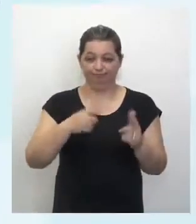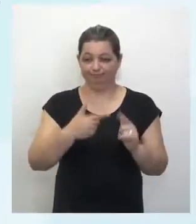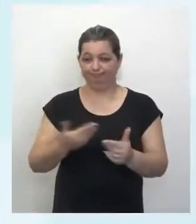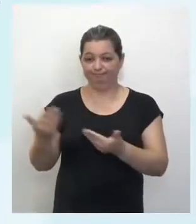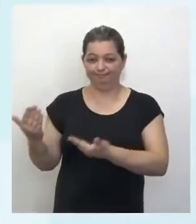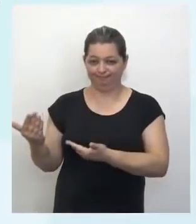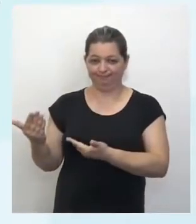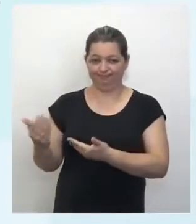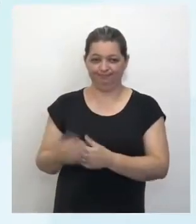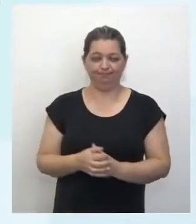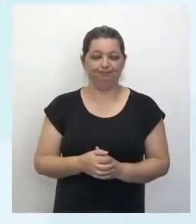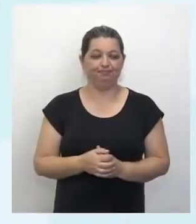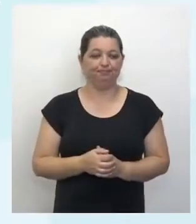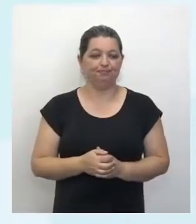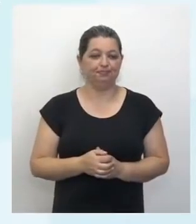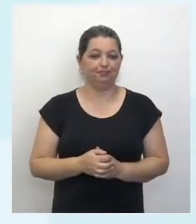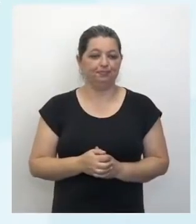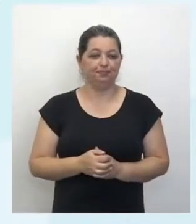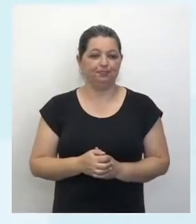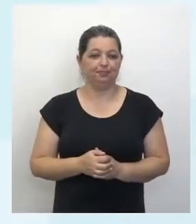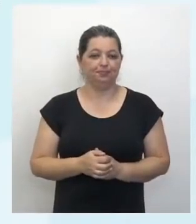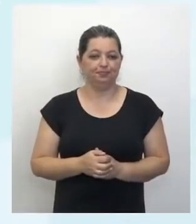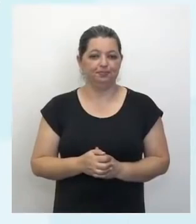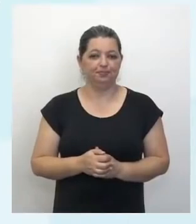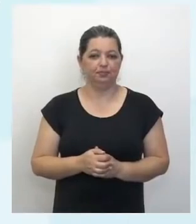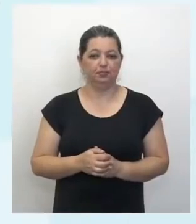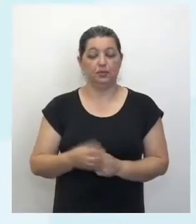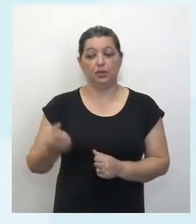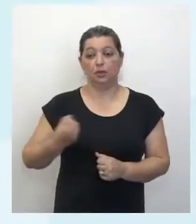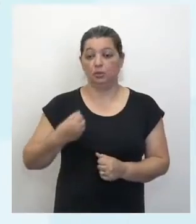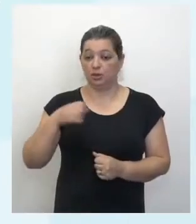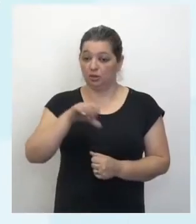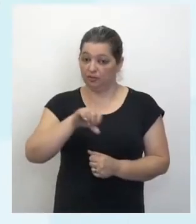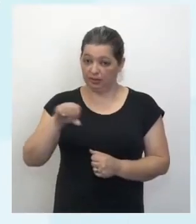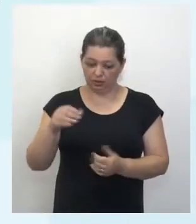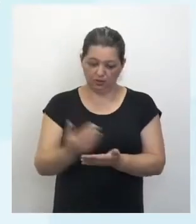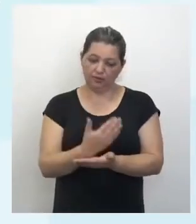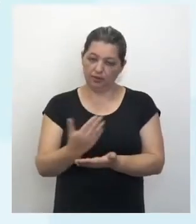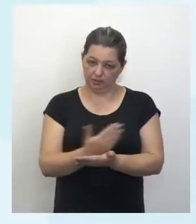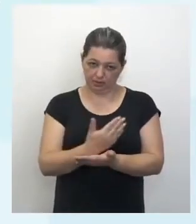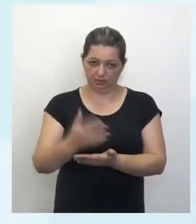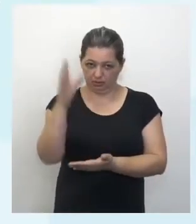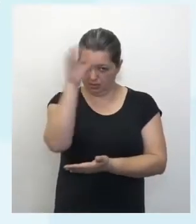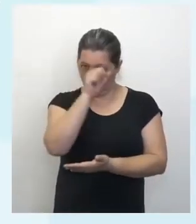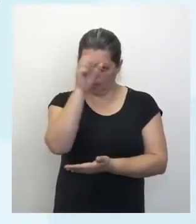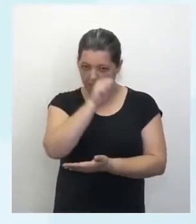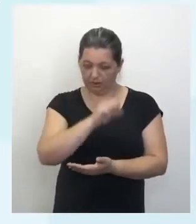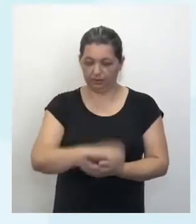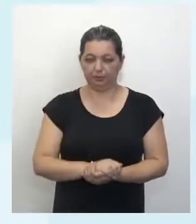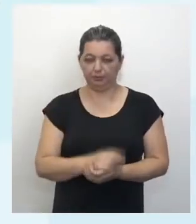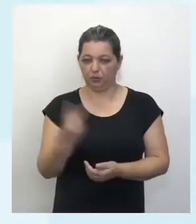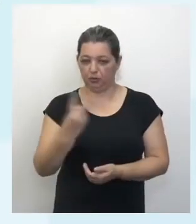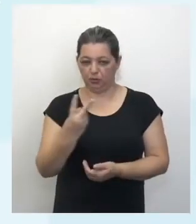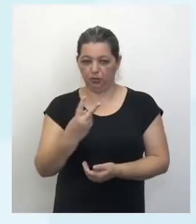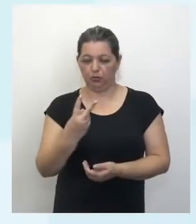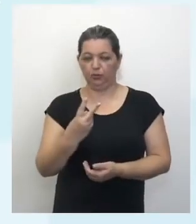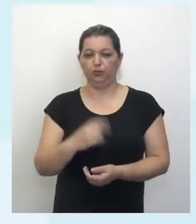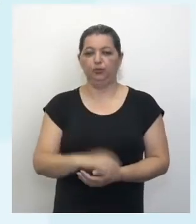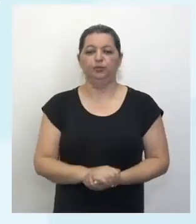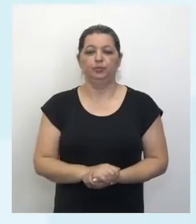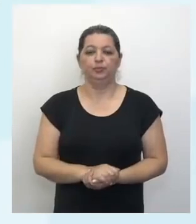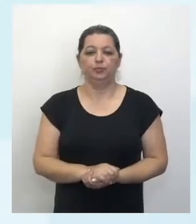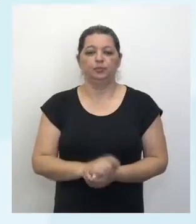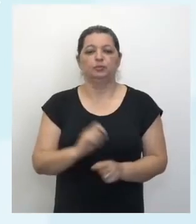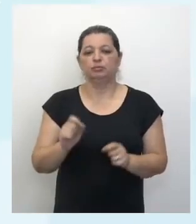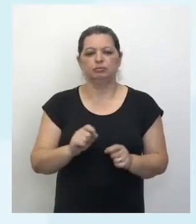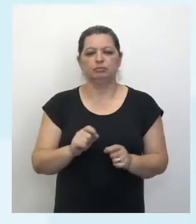telinha, ficou assim, ó. Ele está lá na página 99 do Aprender Sempre de Vocês, volume 2. Em determinado horário